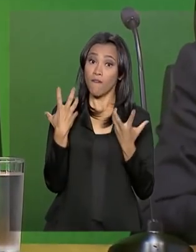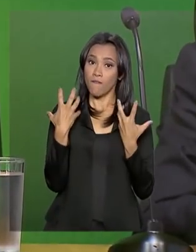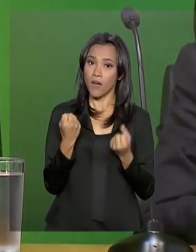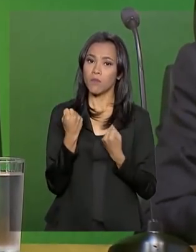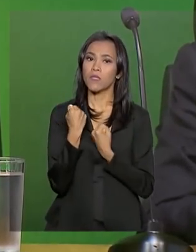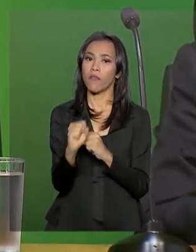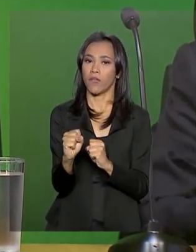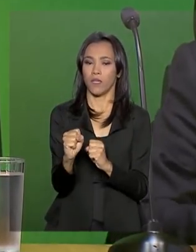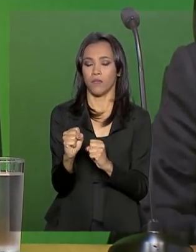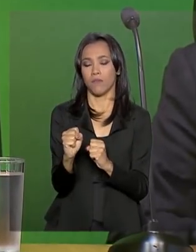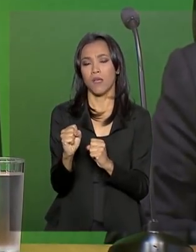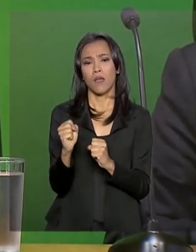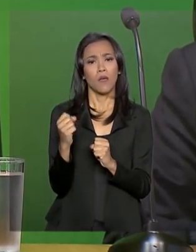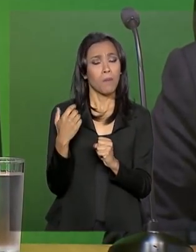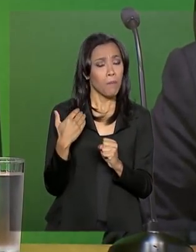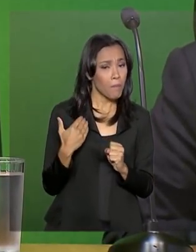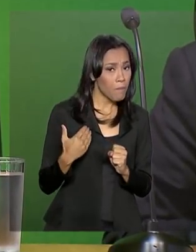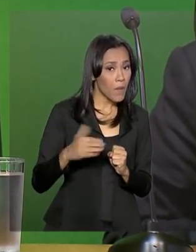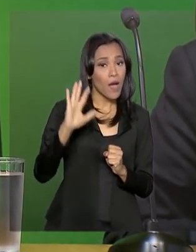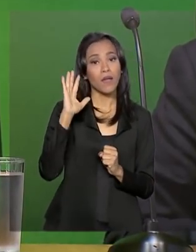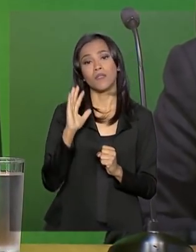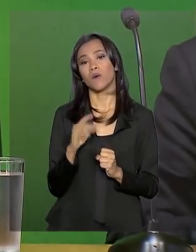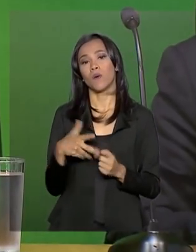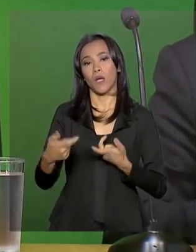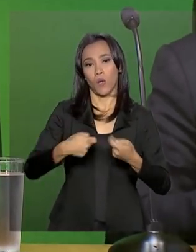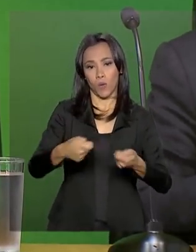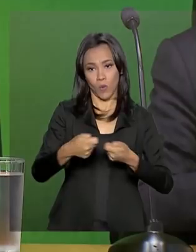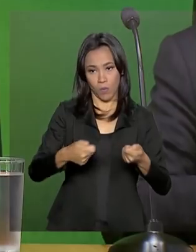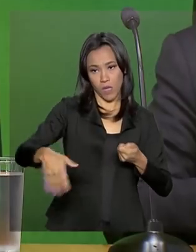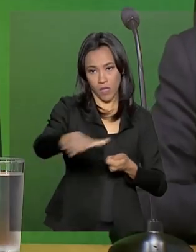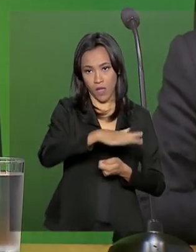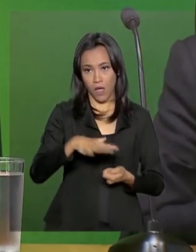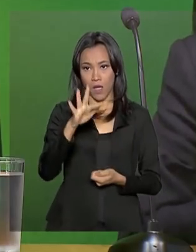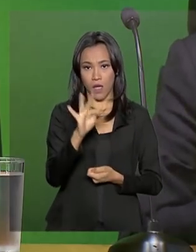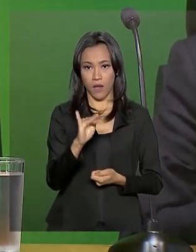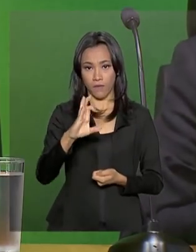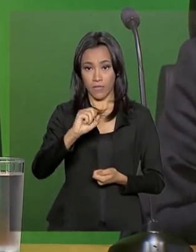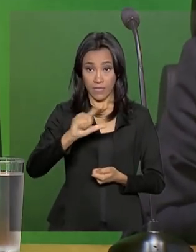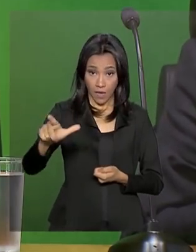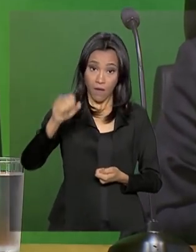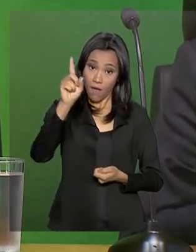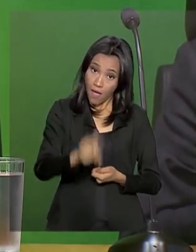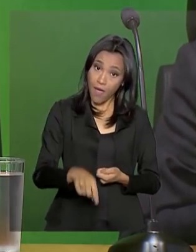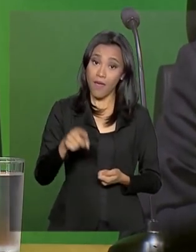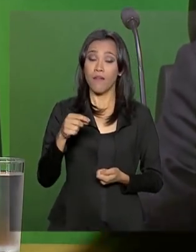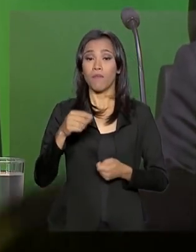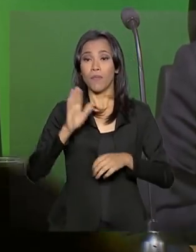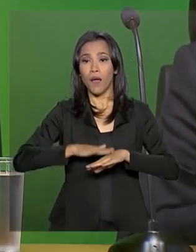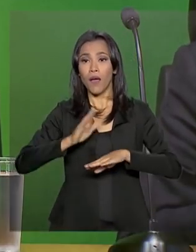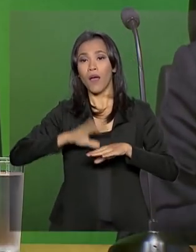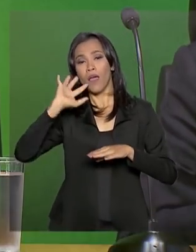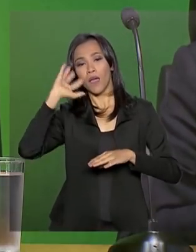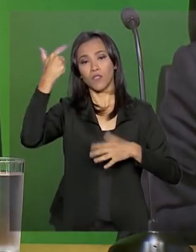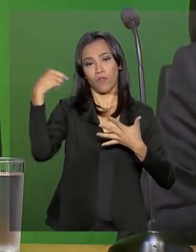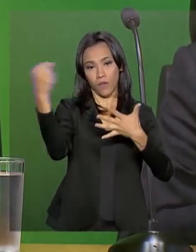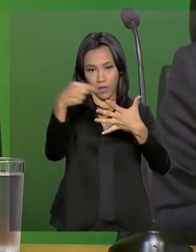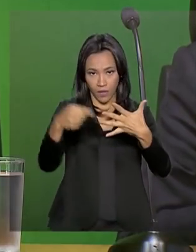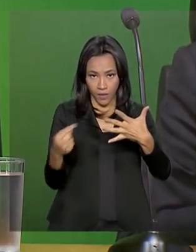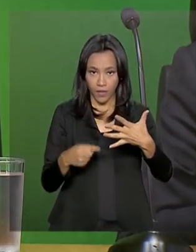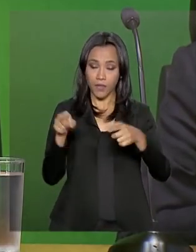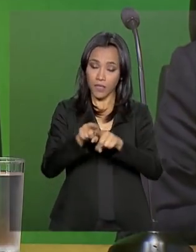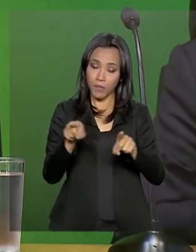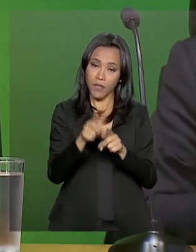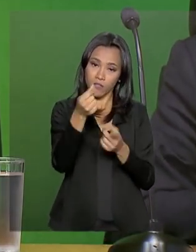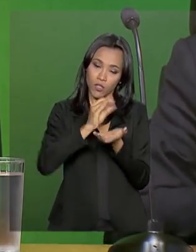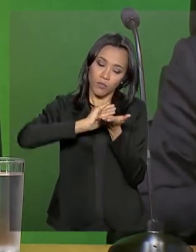Nós acreditamos que quanto maior o impacto fiscal, maior a capacidade do governo de resolutividade no sentido de fazer os investimentos